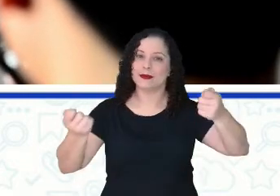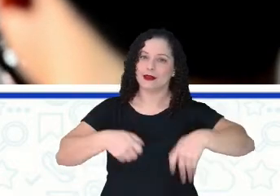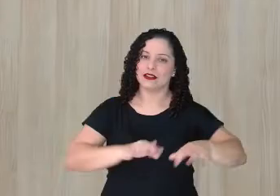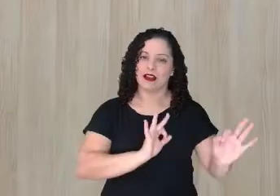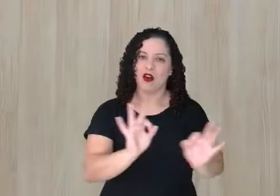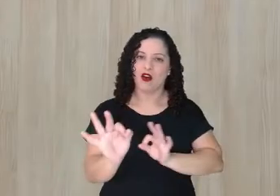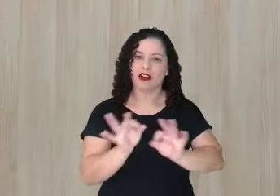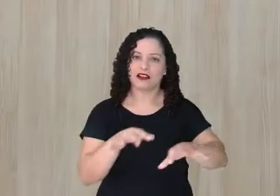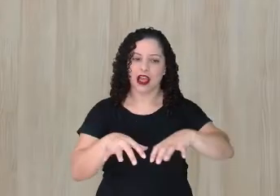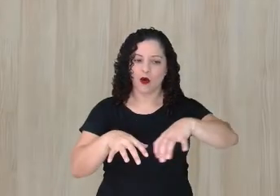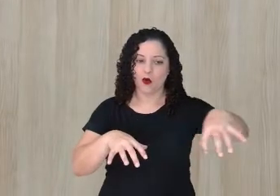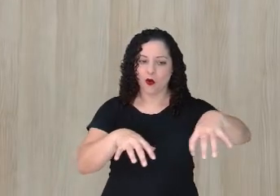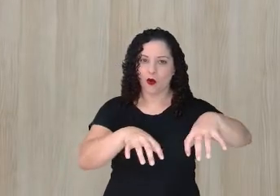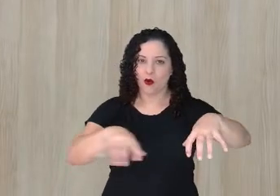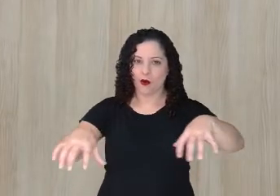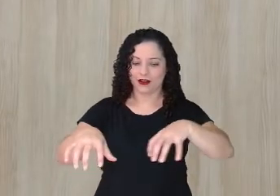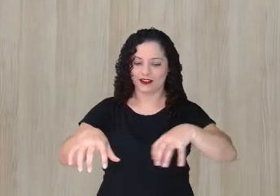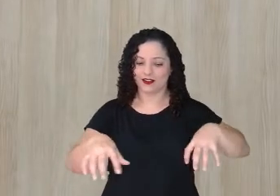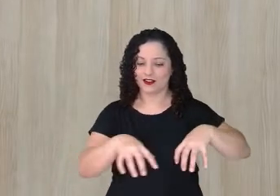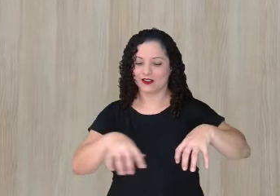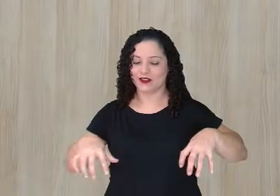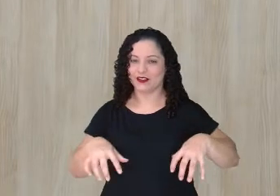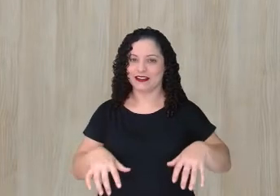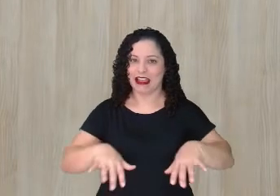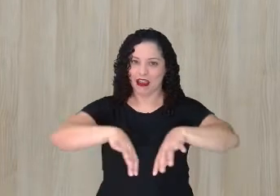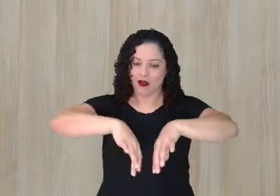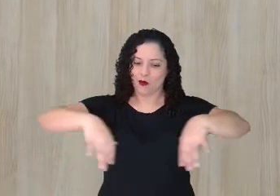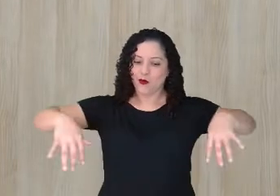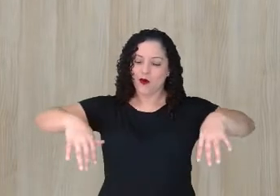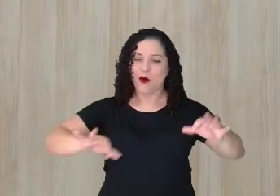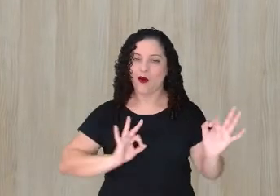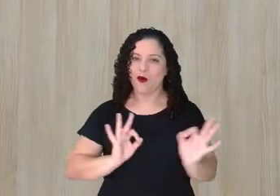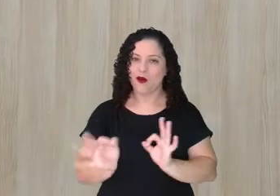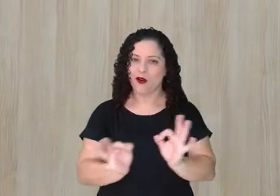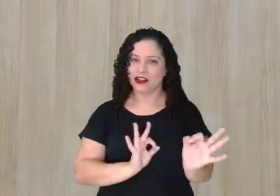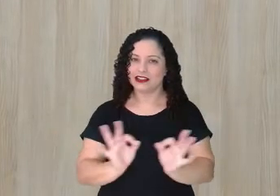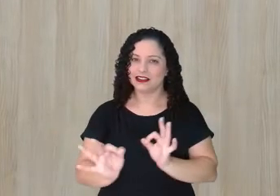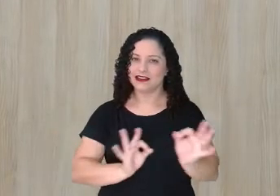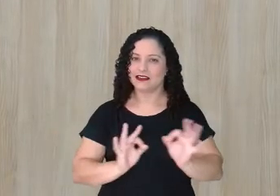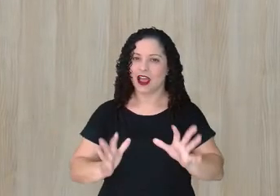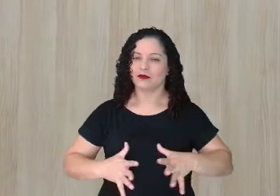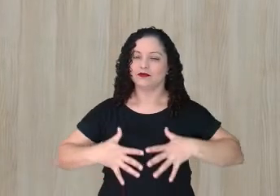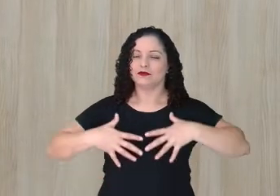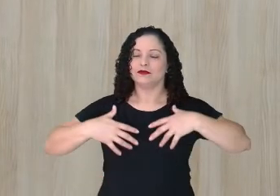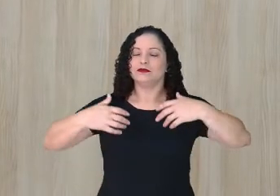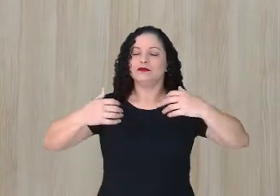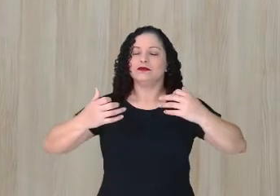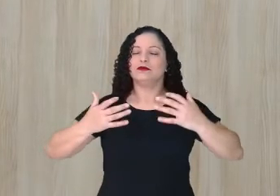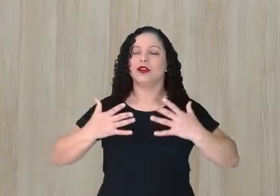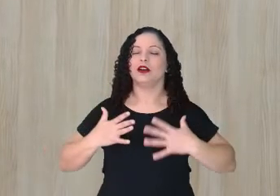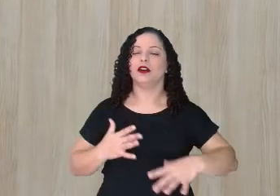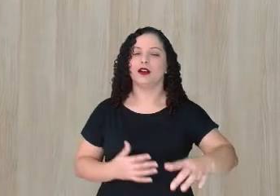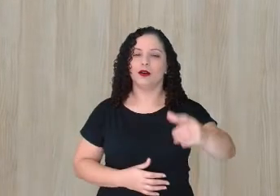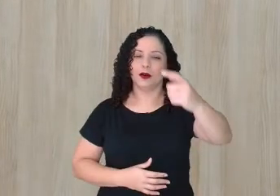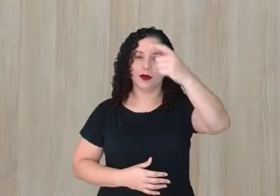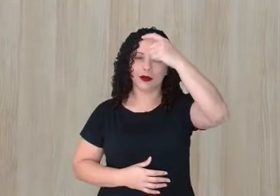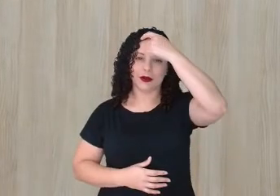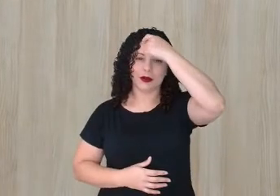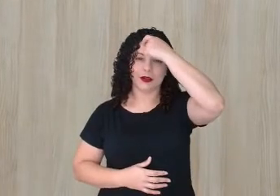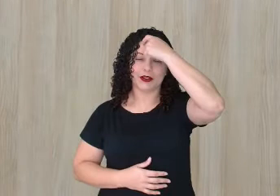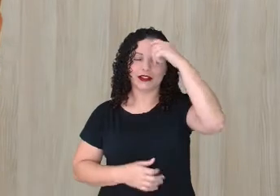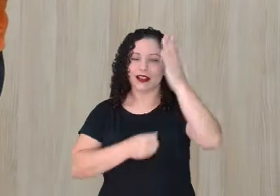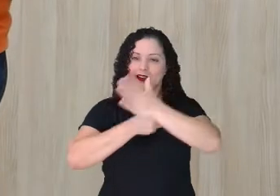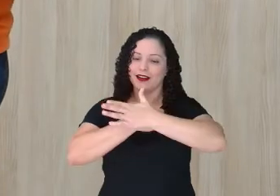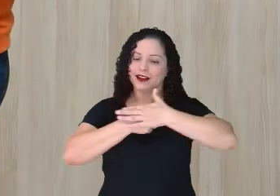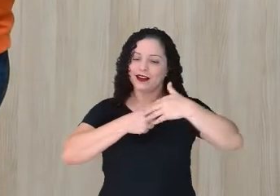coisas em ordem, não é? Respirar fundo, organizar a mente, não é? Acolher com carinho